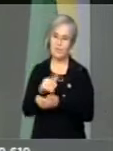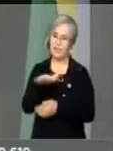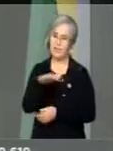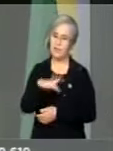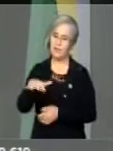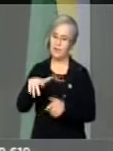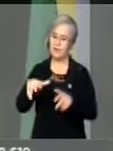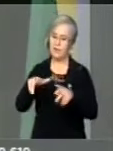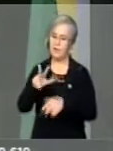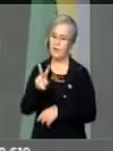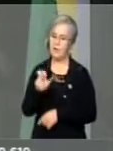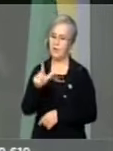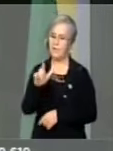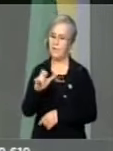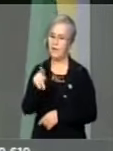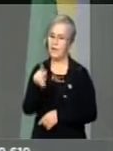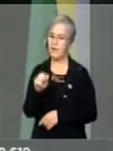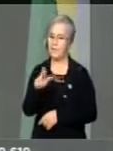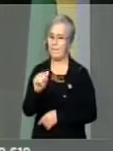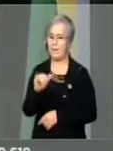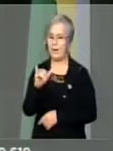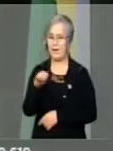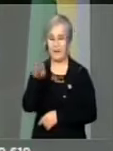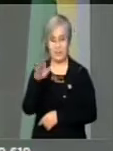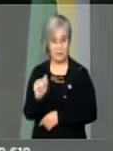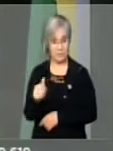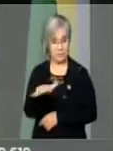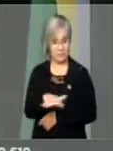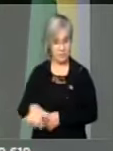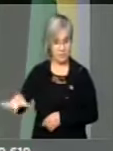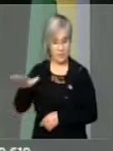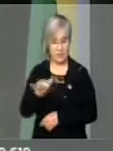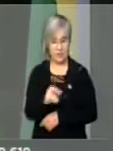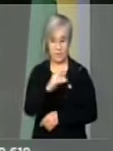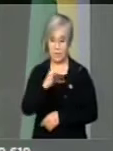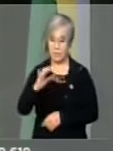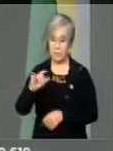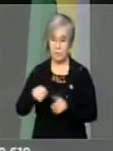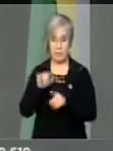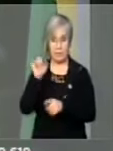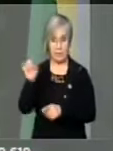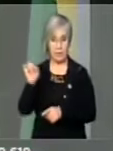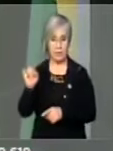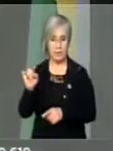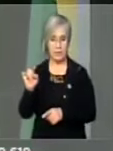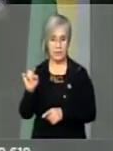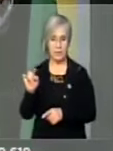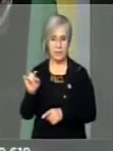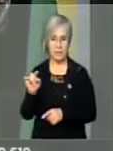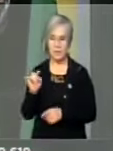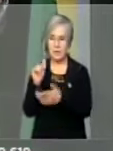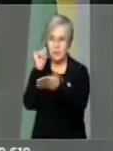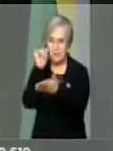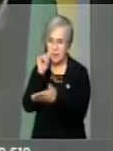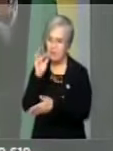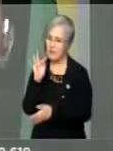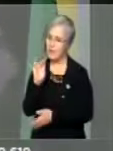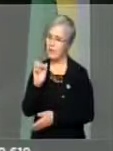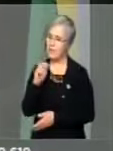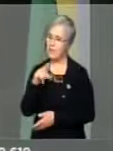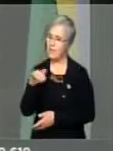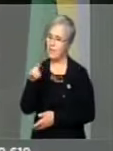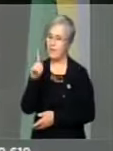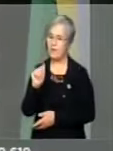renovação carismática católica do Vale do Paraíba, não só em Guaratinguetá, mas lá na Nossa Senhora da Glória, Fernando e Margarete, casal que eu